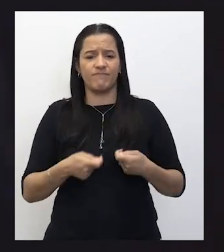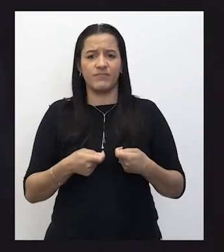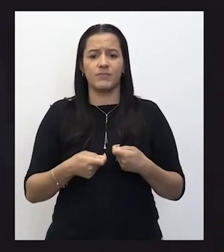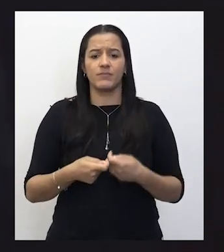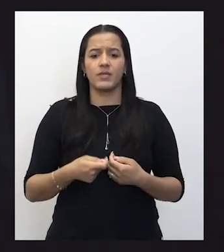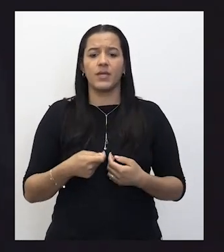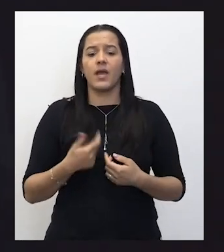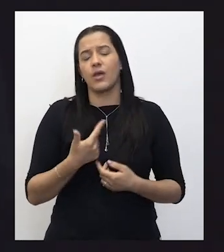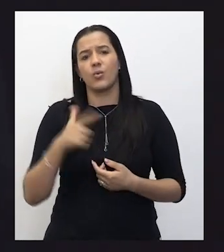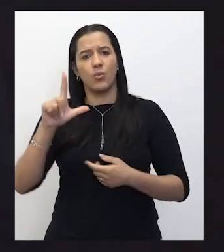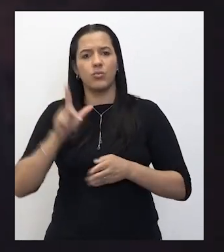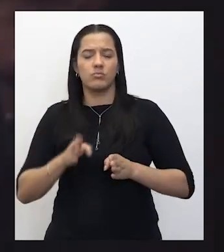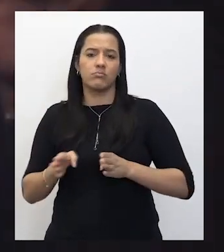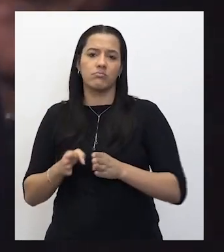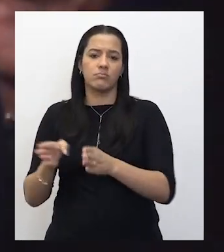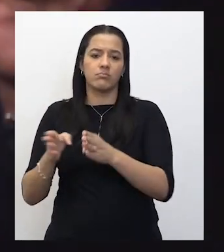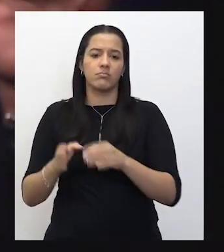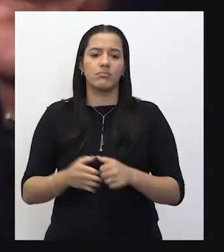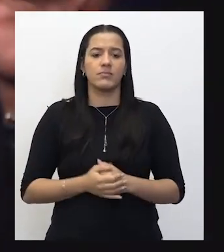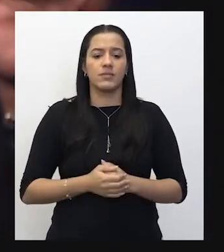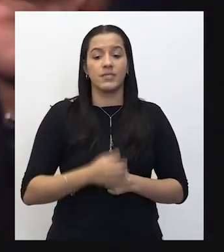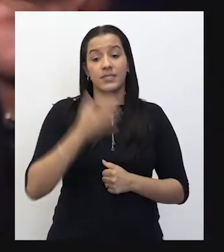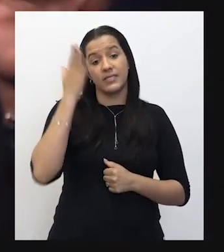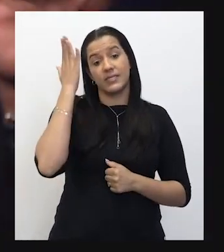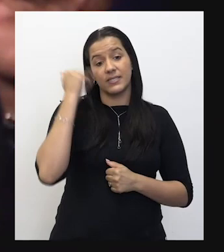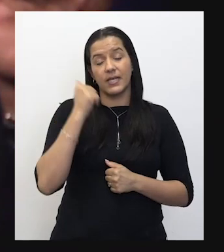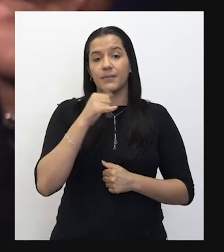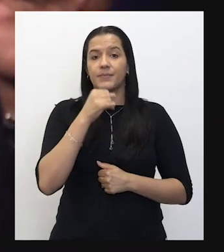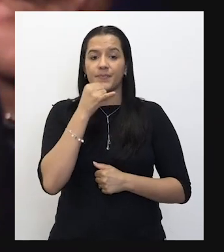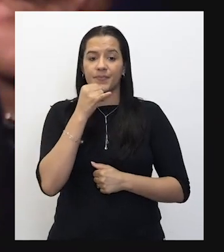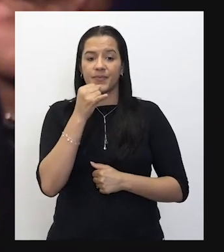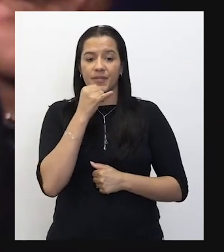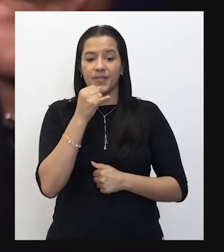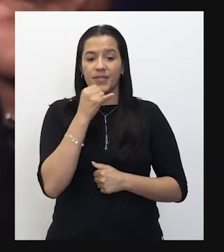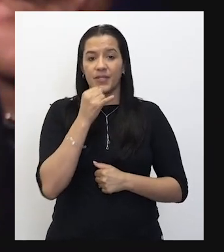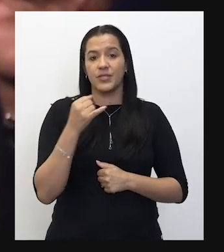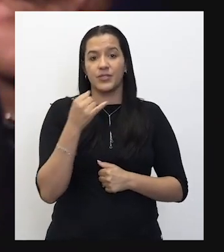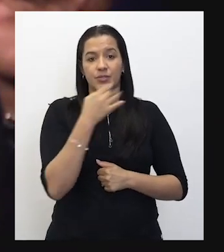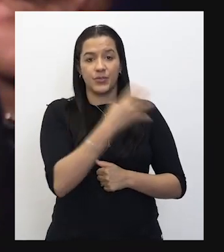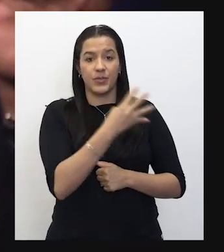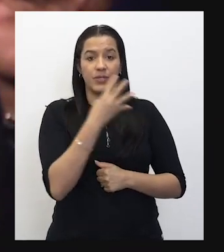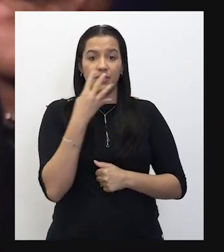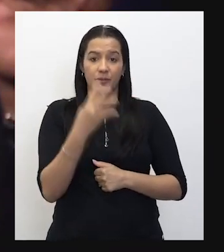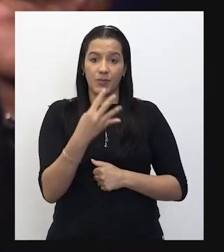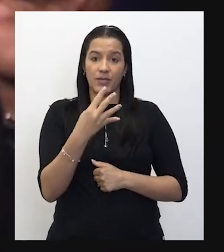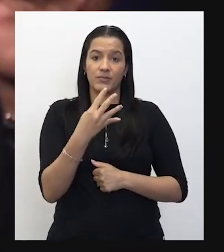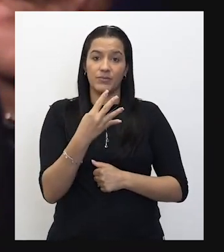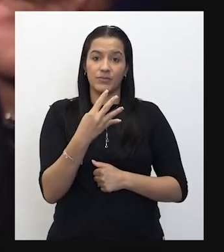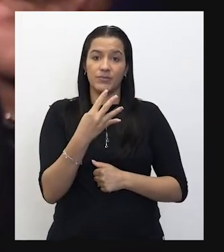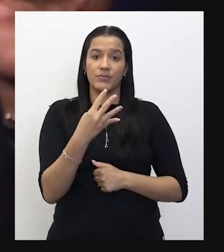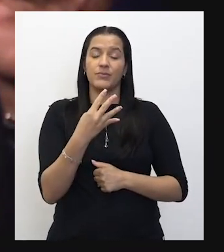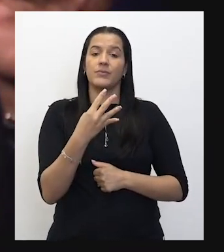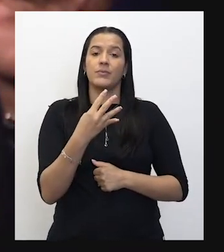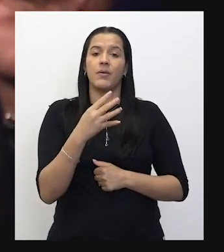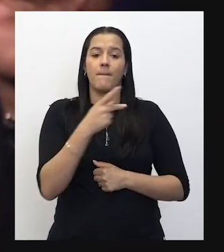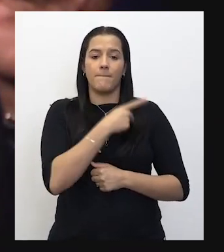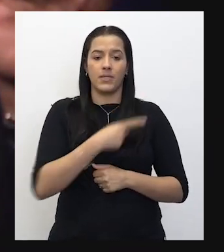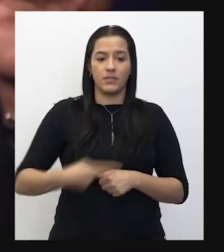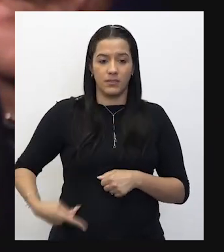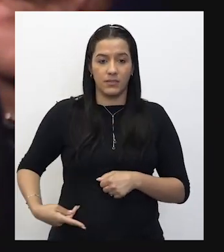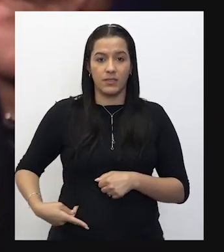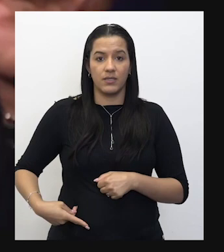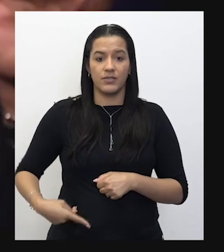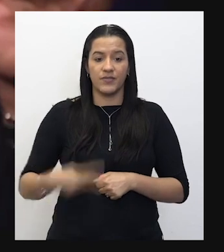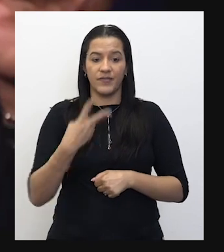seguem por um outro caminho. A gente sabe também, por exemplo, que de 44 presidentes norte-americanos, 20 deles perderam,